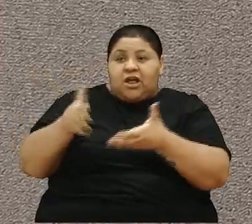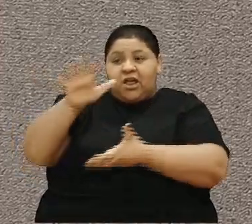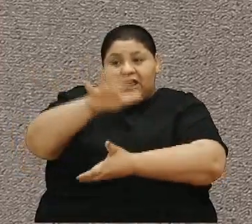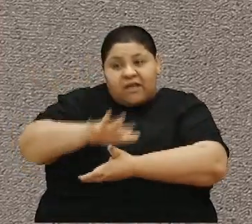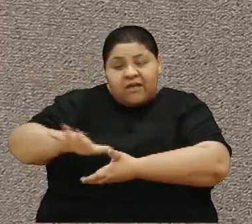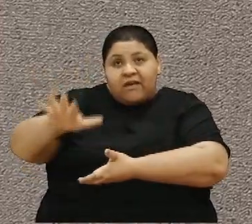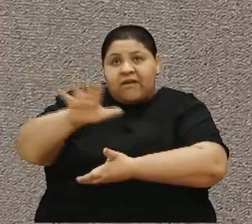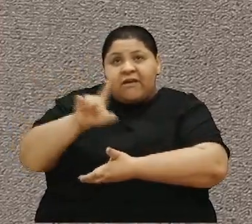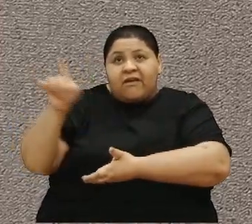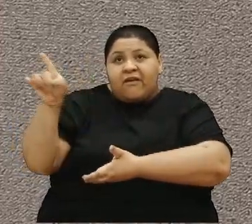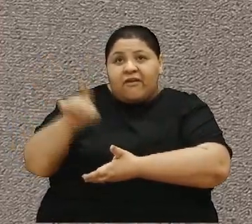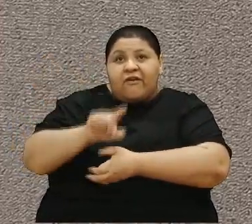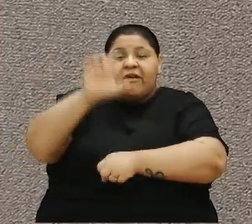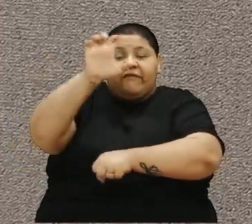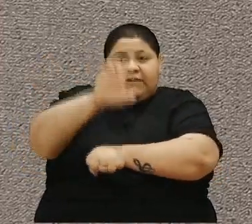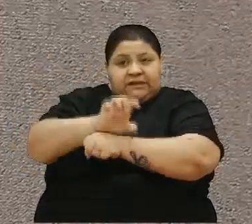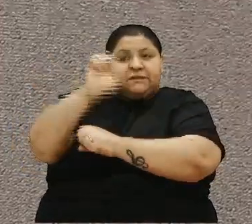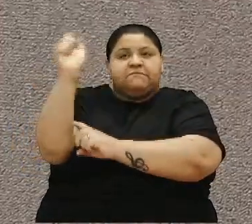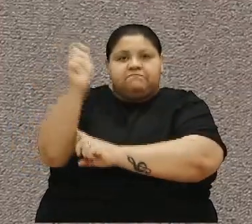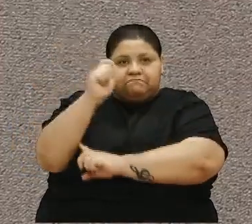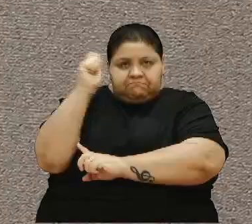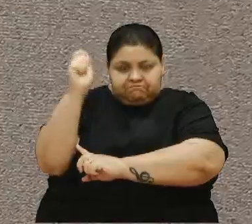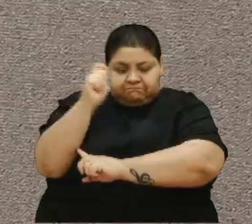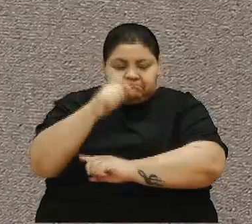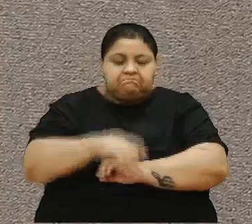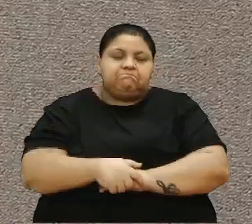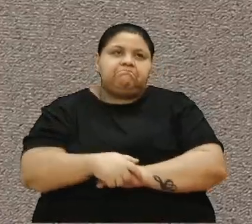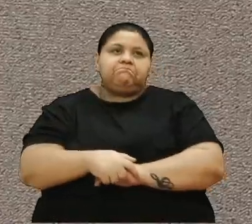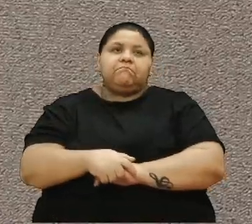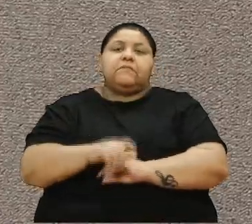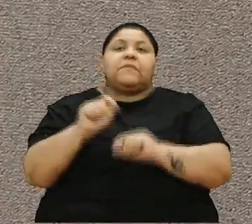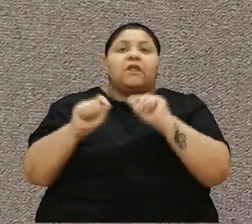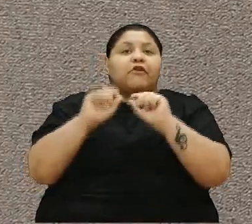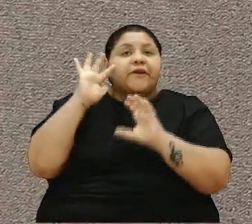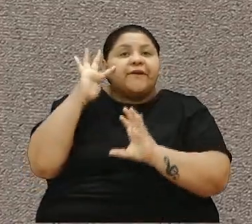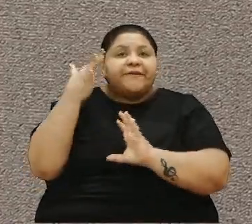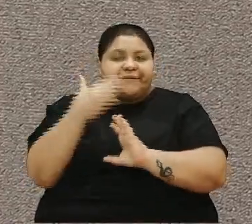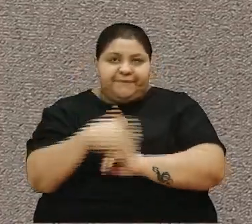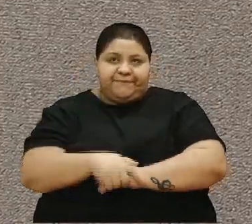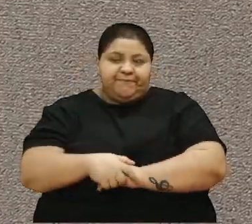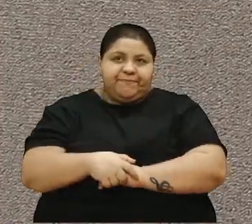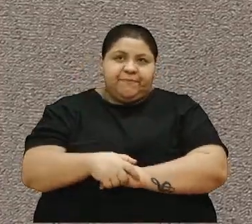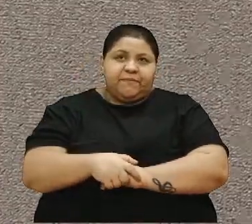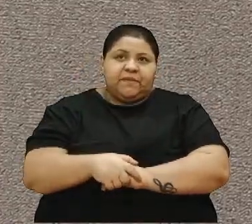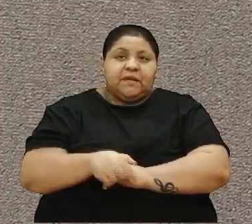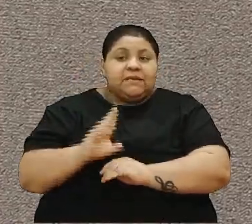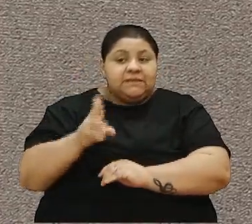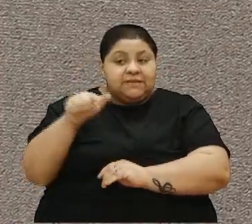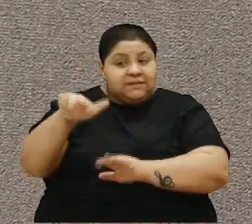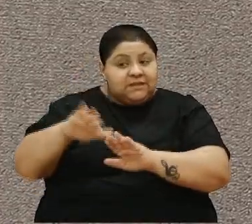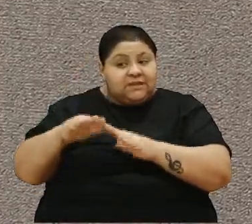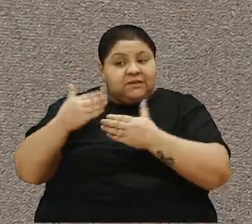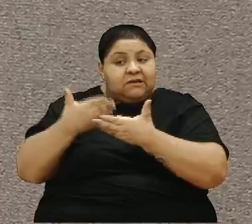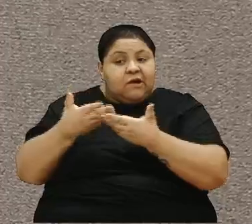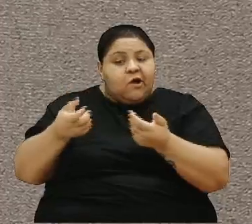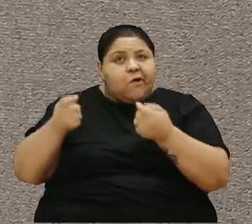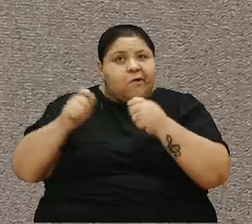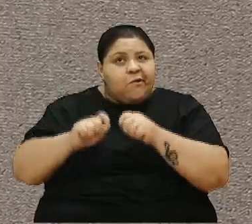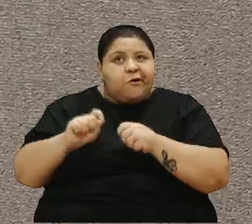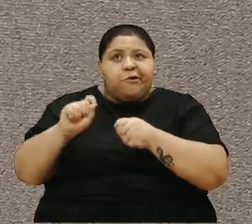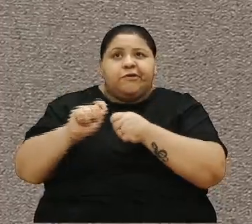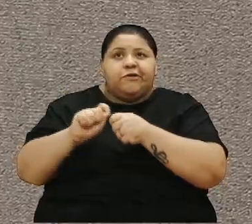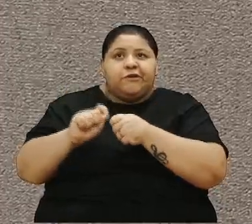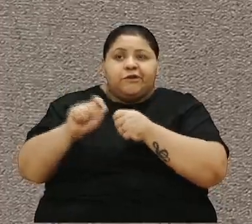que é do estado do Rio Grande do Sul. E aí o que acontece? Toda vez que essa escola precisa fazer